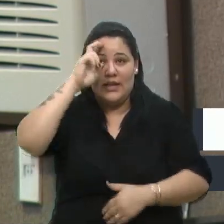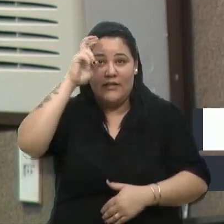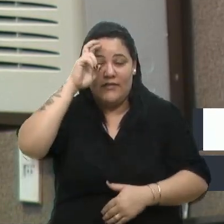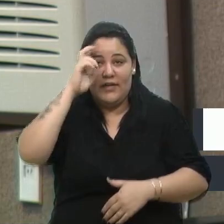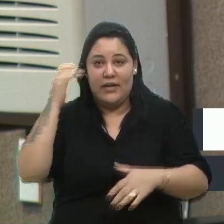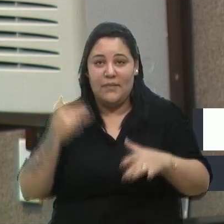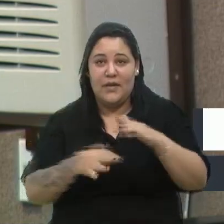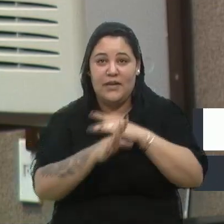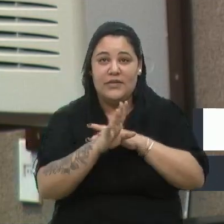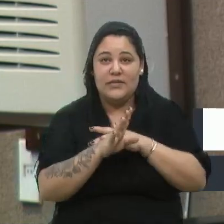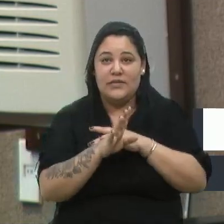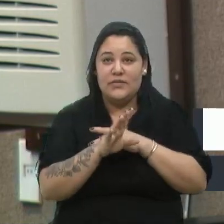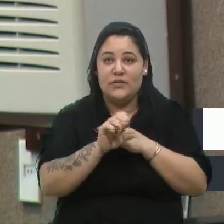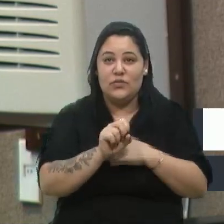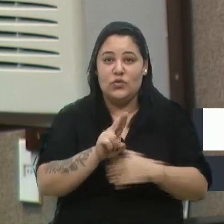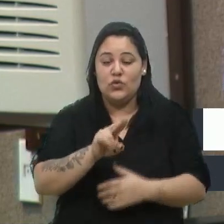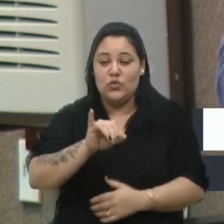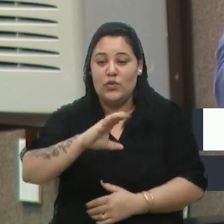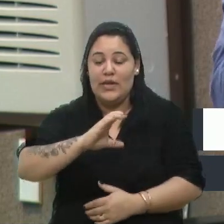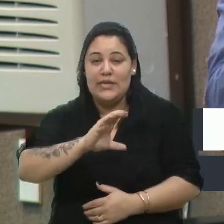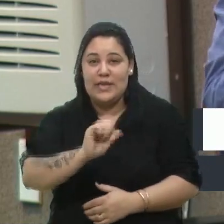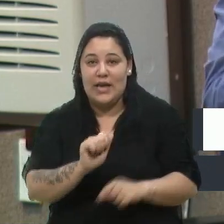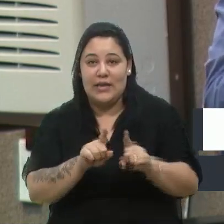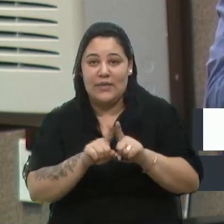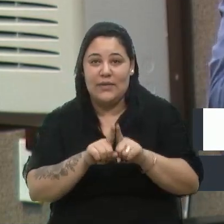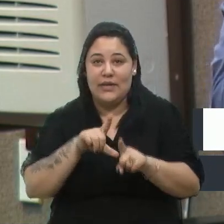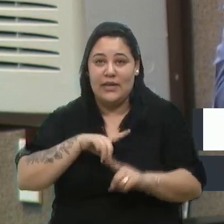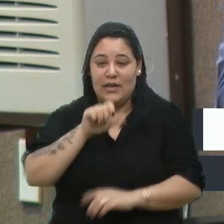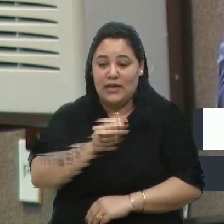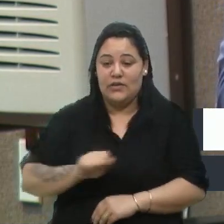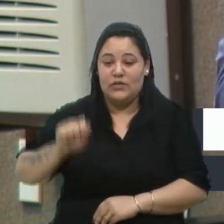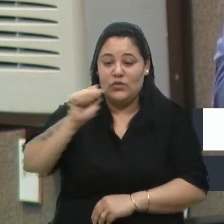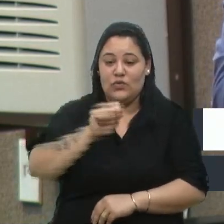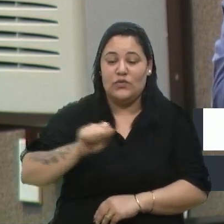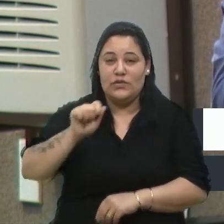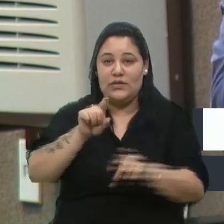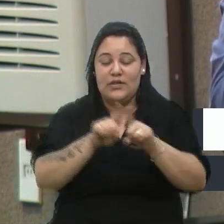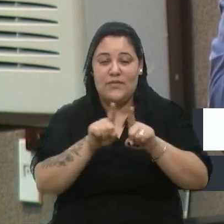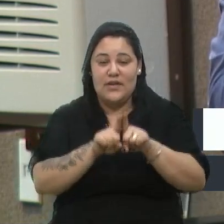imigração suíço-valesana, né, que nós temos aqui a Associação Suíço-Valesana de